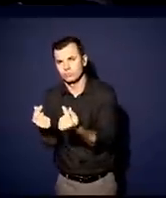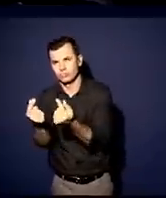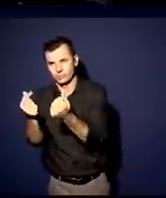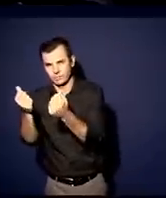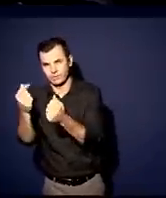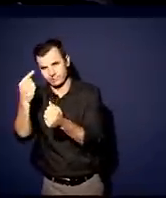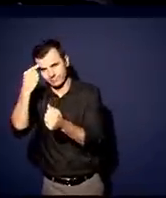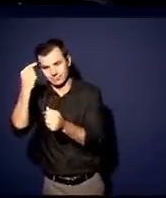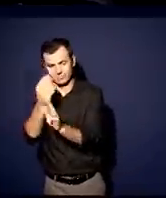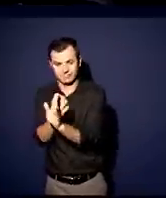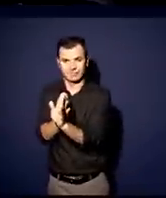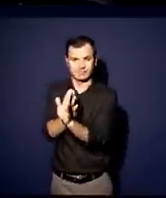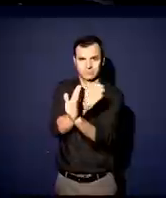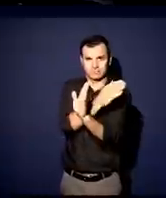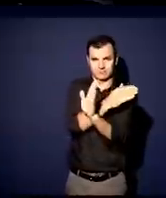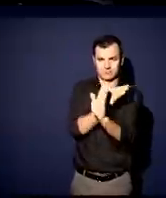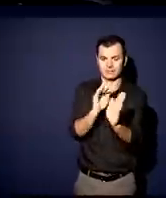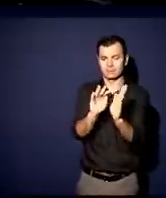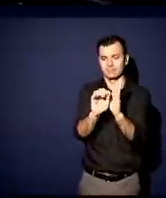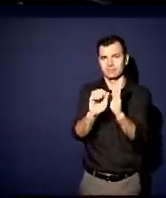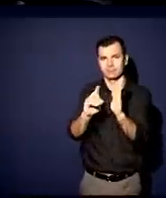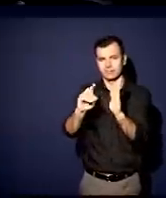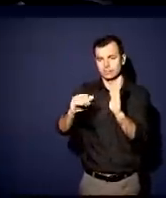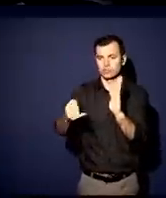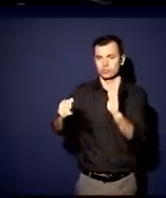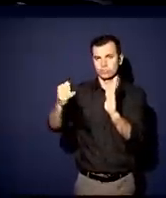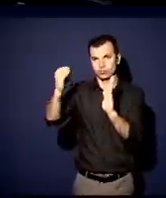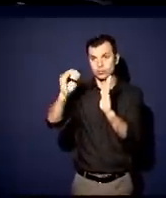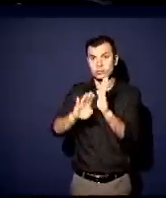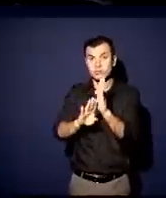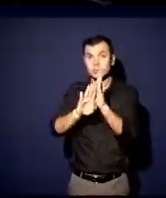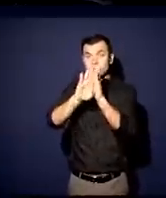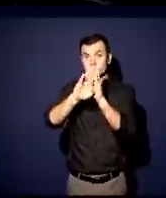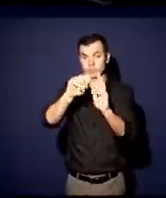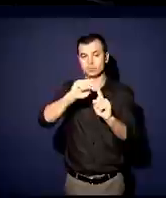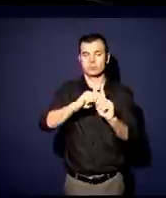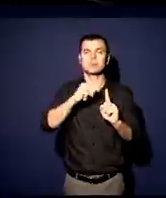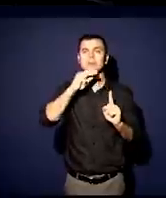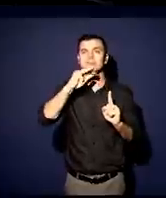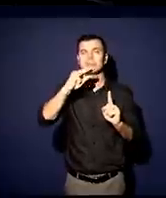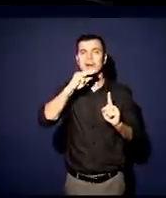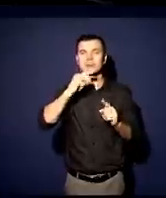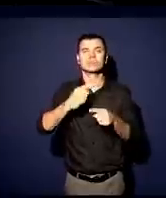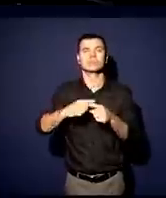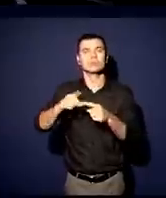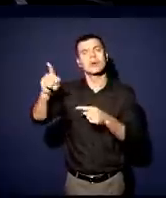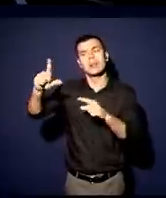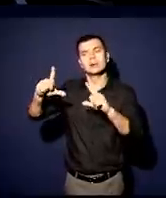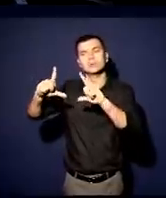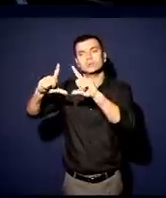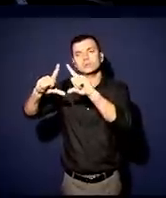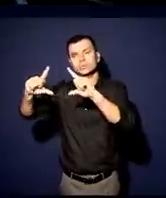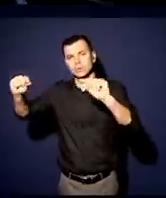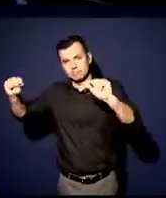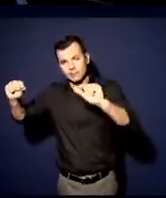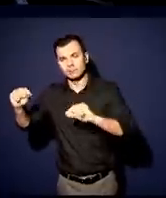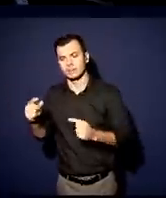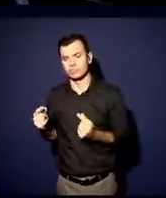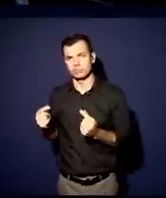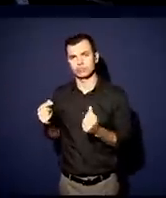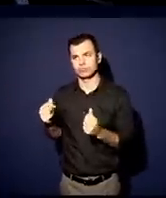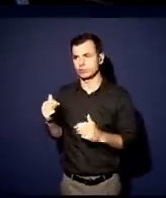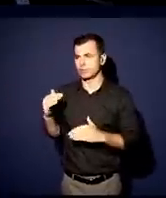primeira alta do Fed de juros em março, ao fato do Japão estar fazendo uma expansão monetária